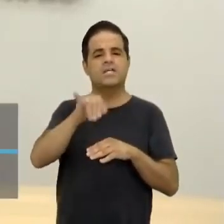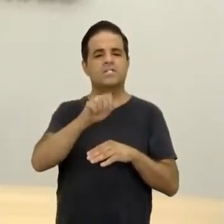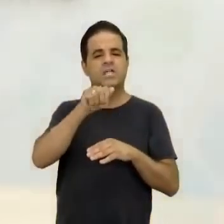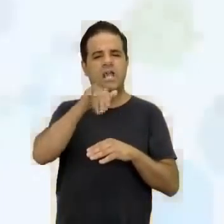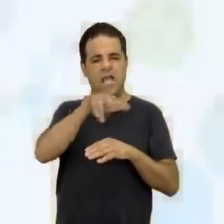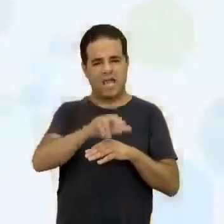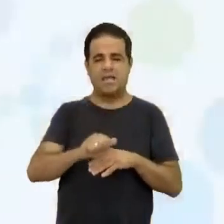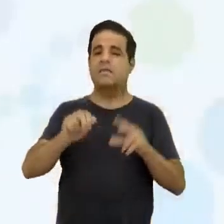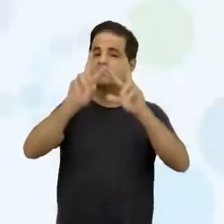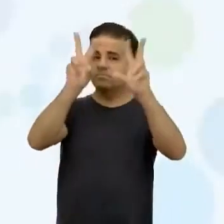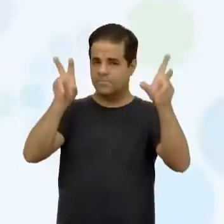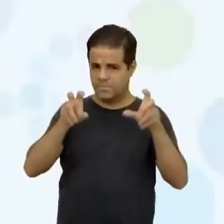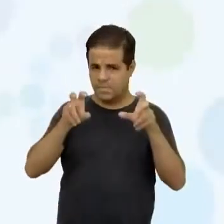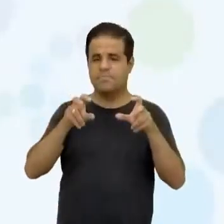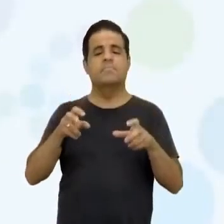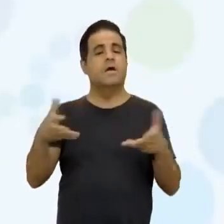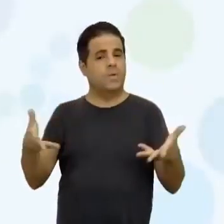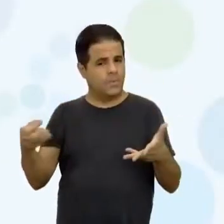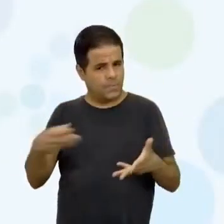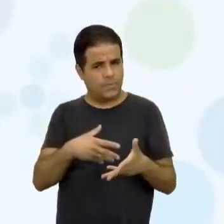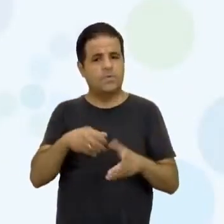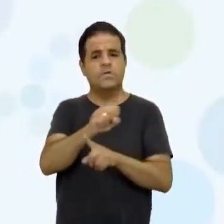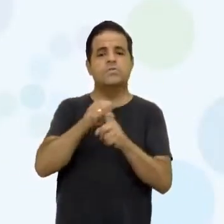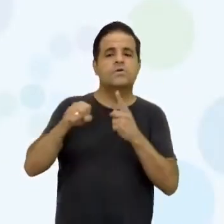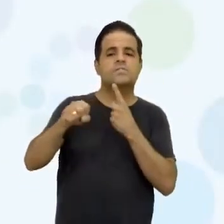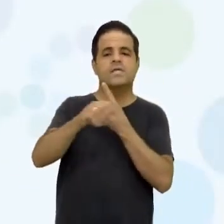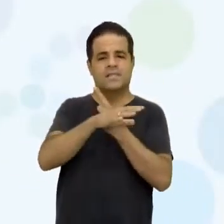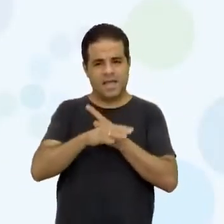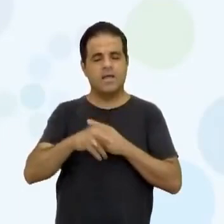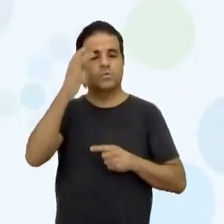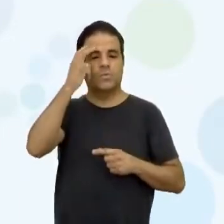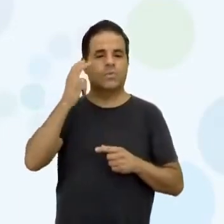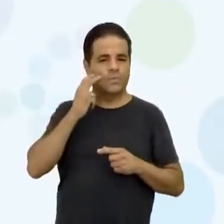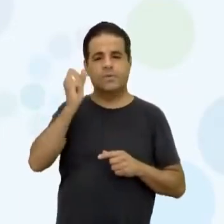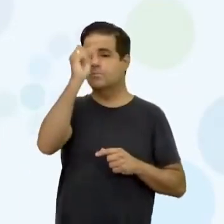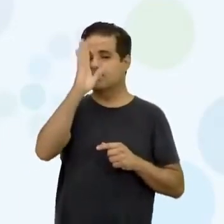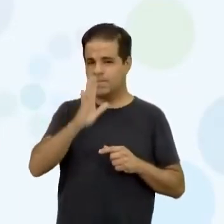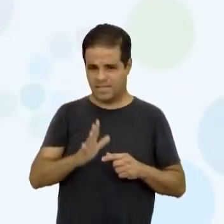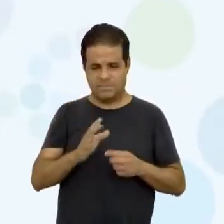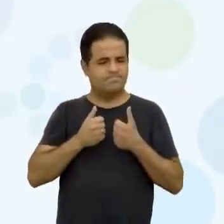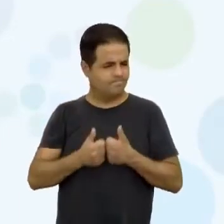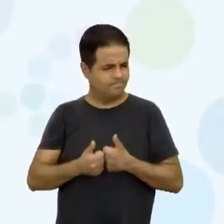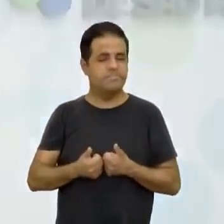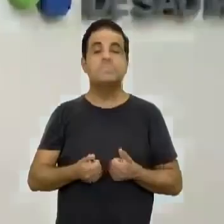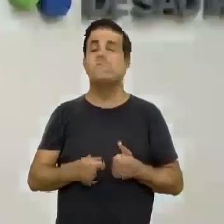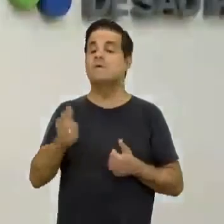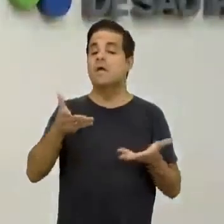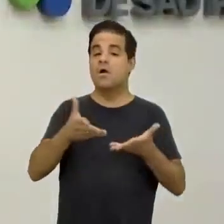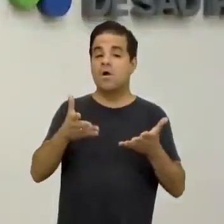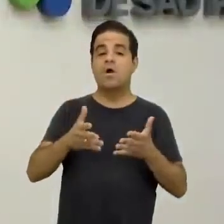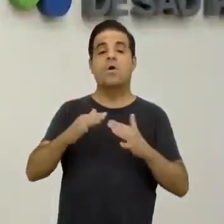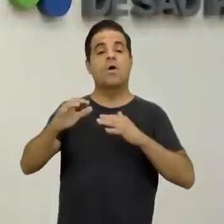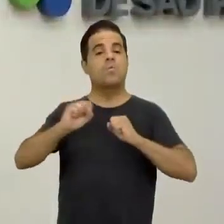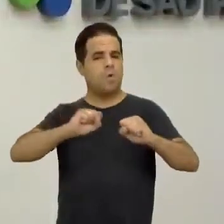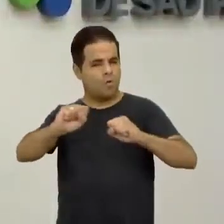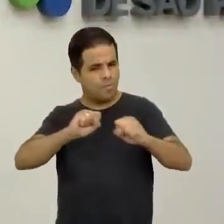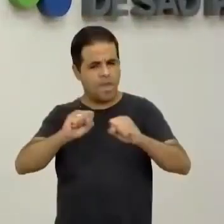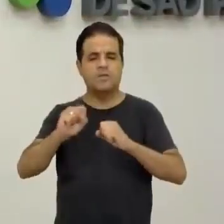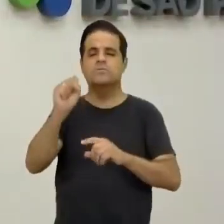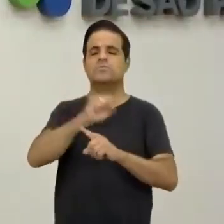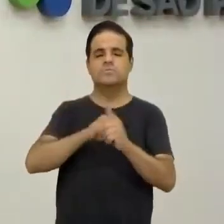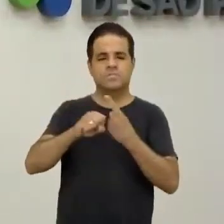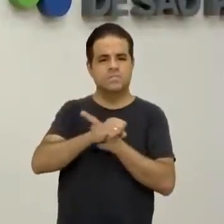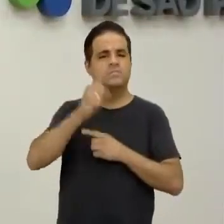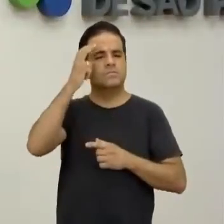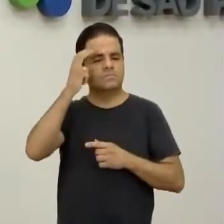tema bastante contemporâneo sobre sociedade e cultura no Brasil. Vamos lá, professora. Vamos lá. Então, movimentos sociais e culturais, né?